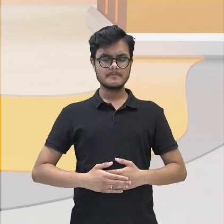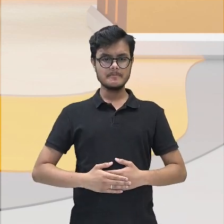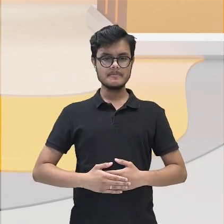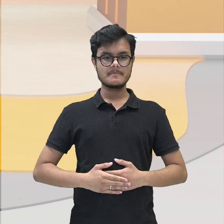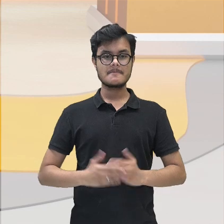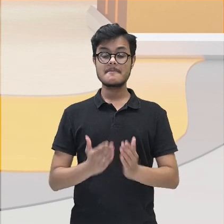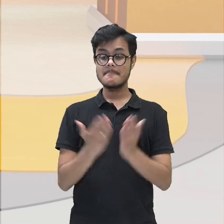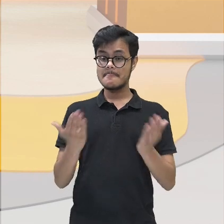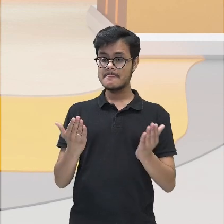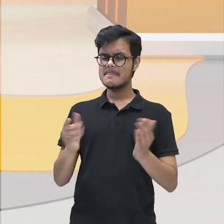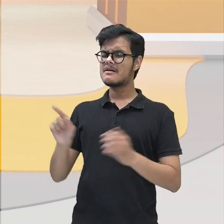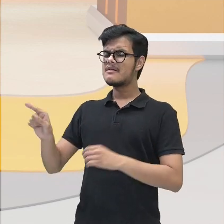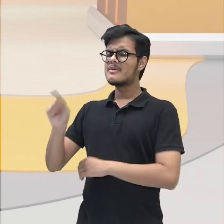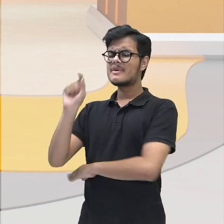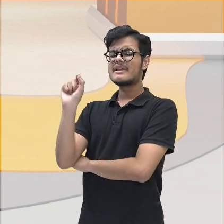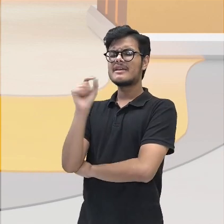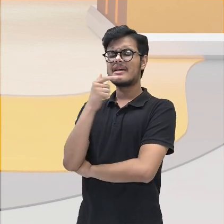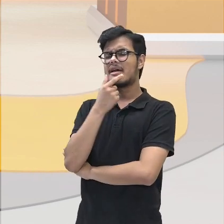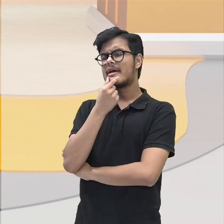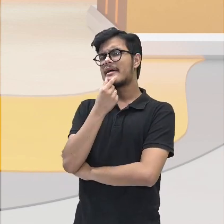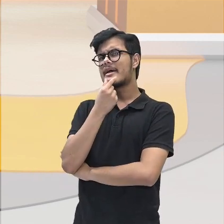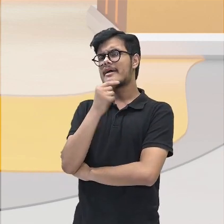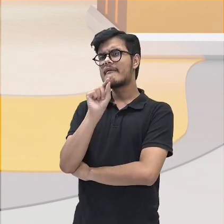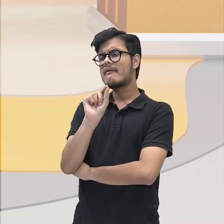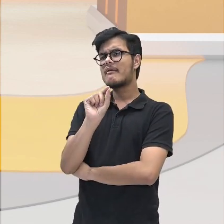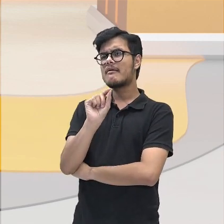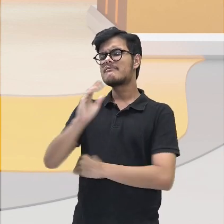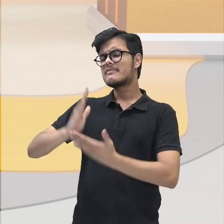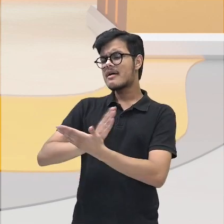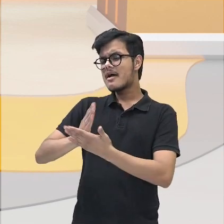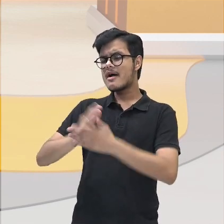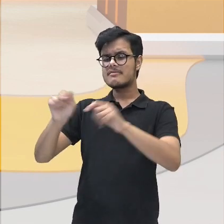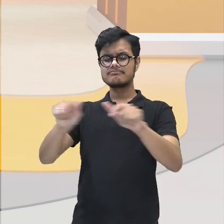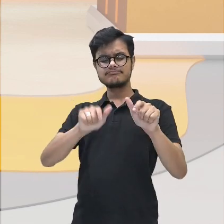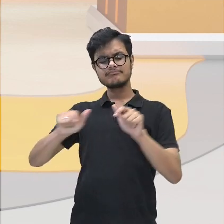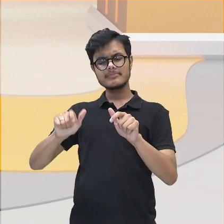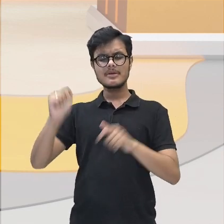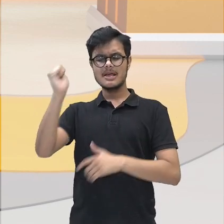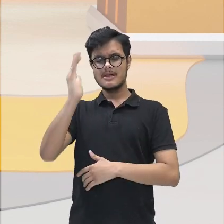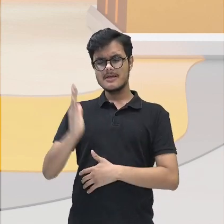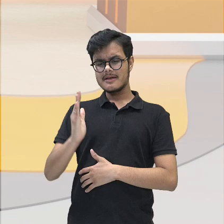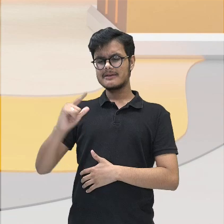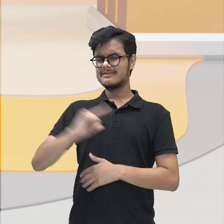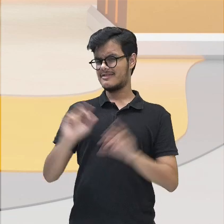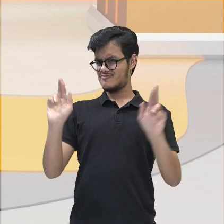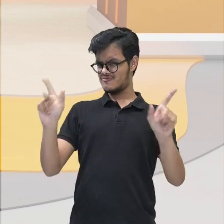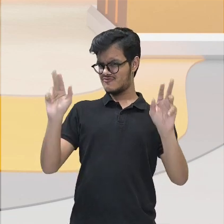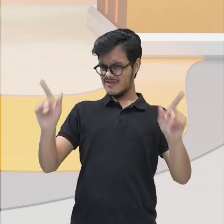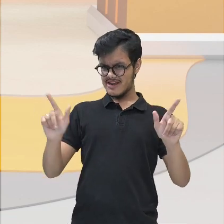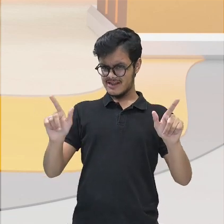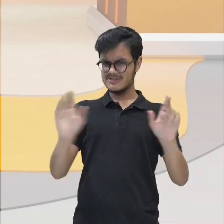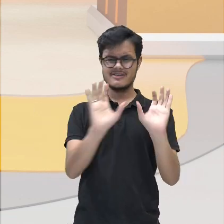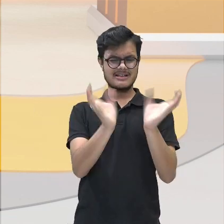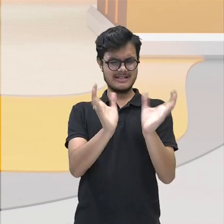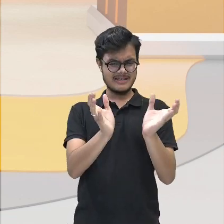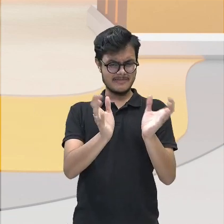Isso quer dizer, Curumim, que em alguns lugares o território brasileiro tem diferentes tipos de